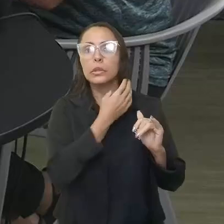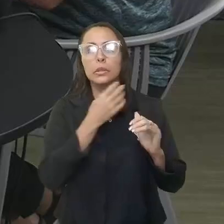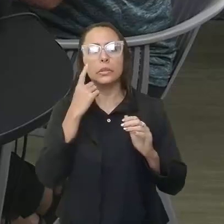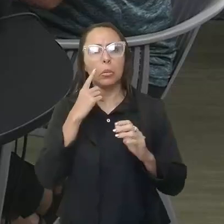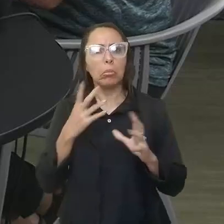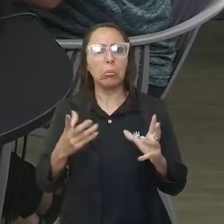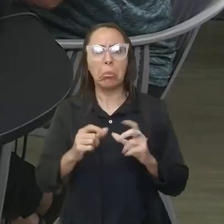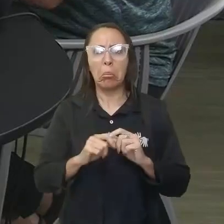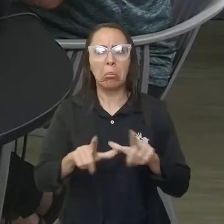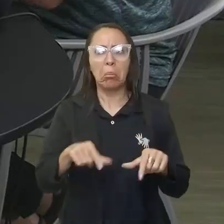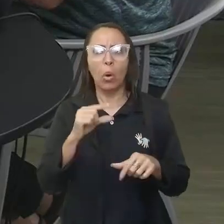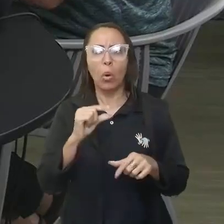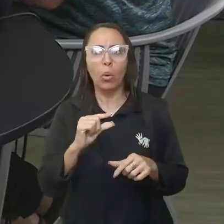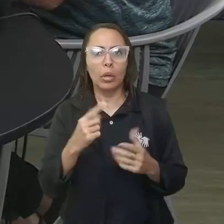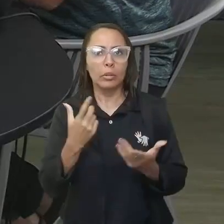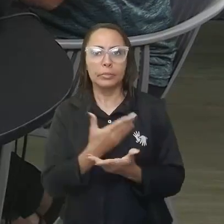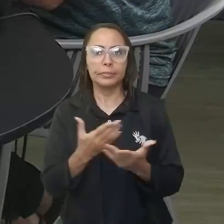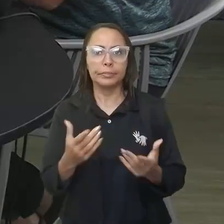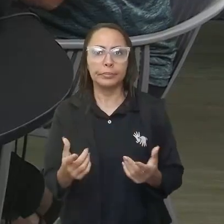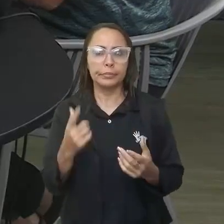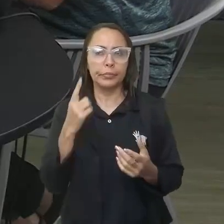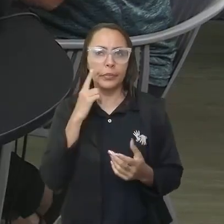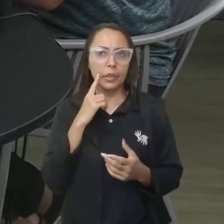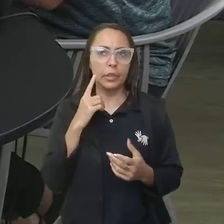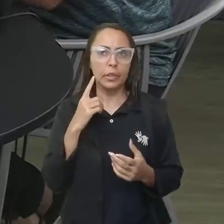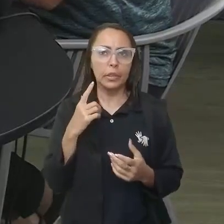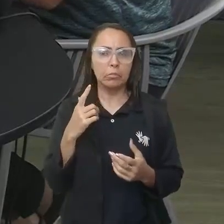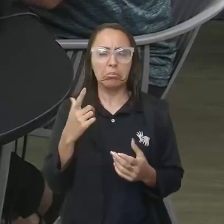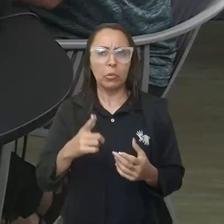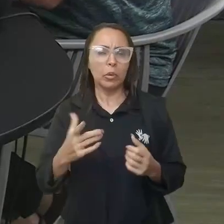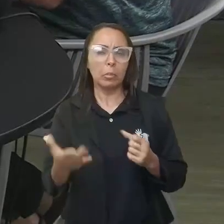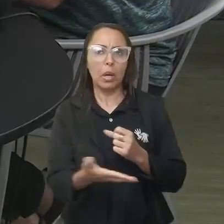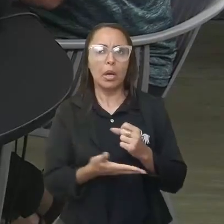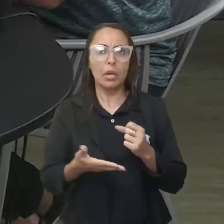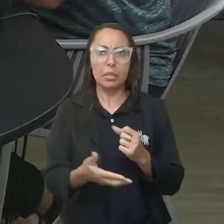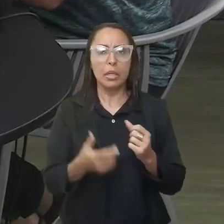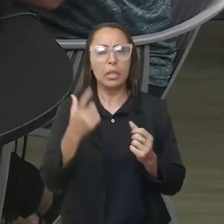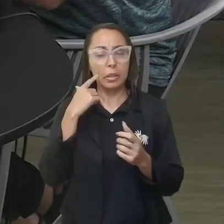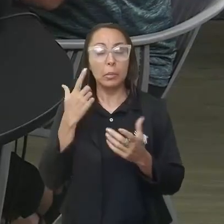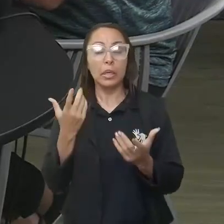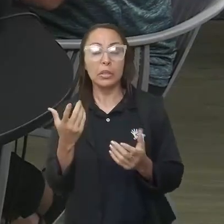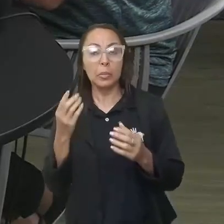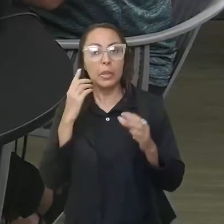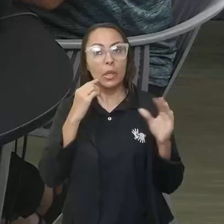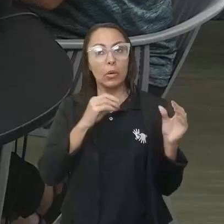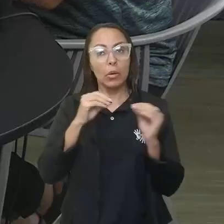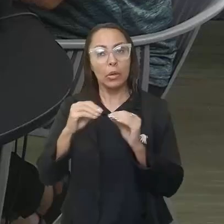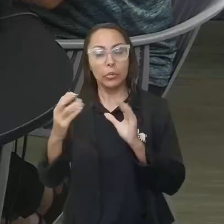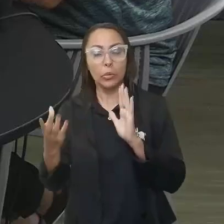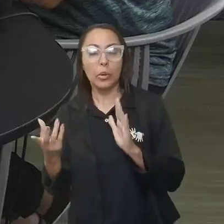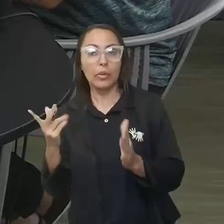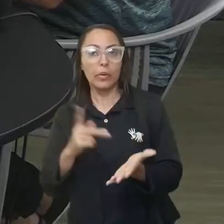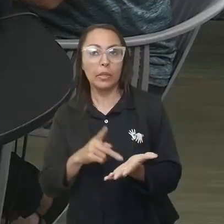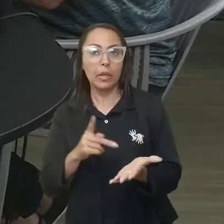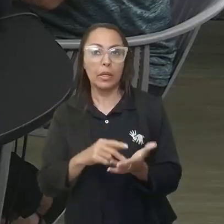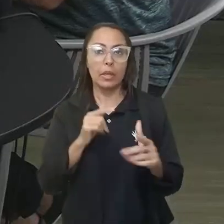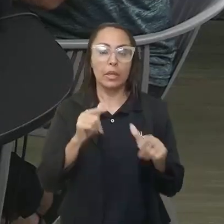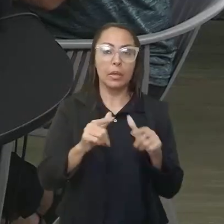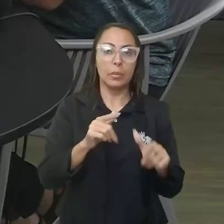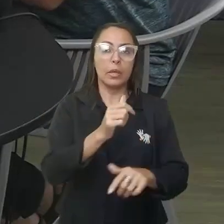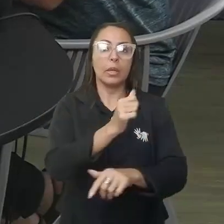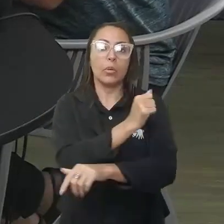rasas, né, sem fundamentação, e aí termina colocando isso como a verdade, mas trabalhar com estudante